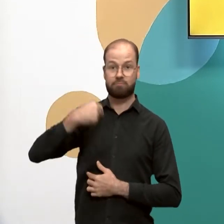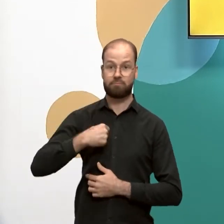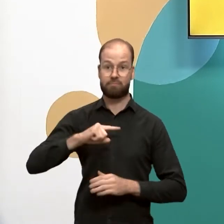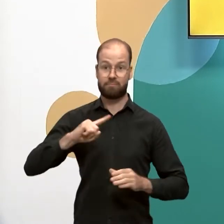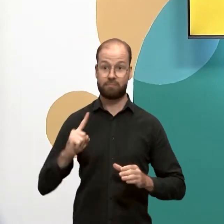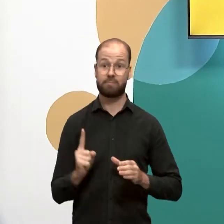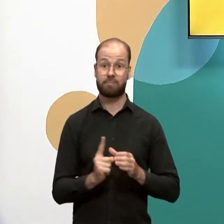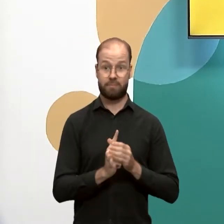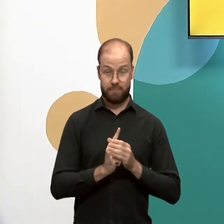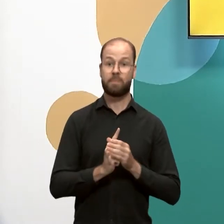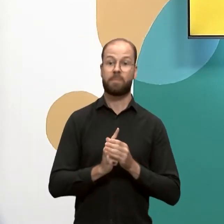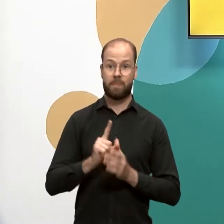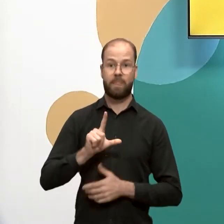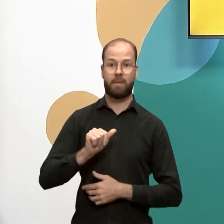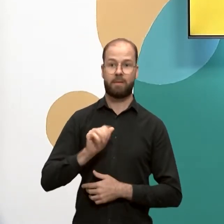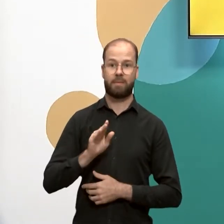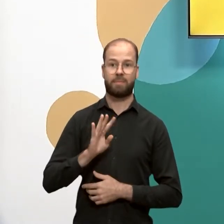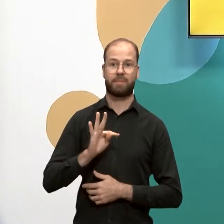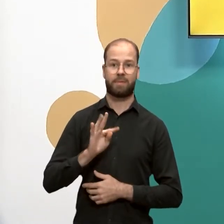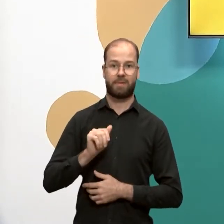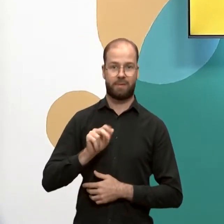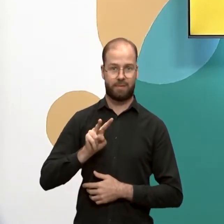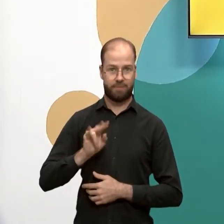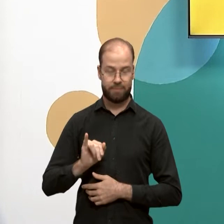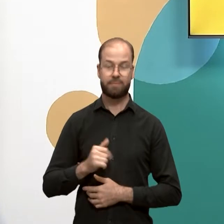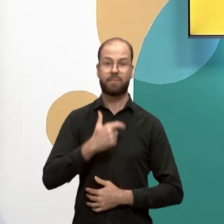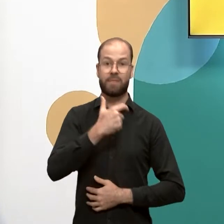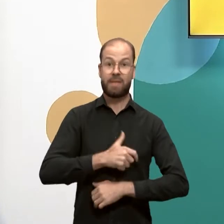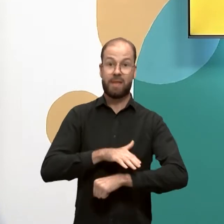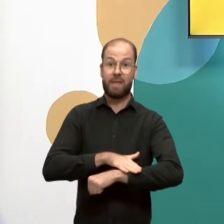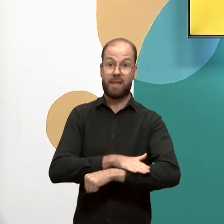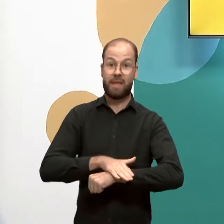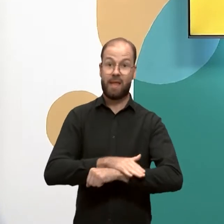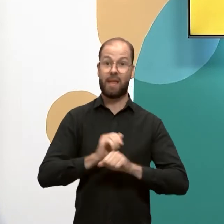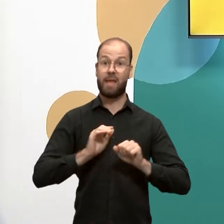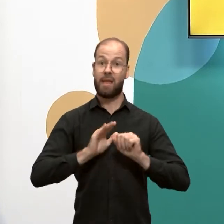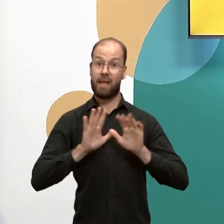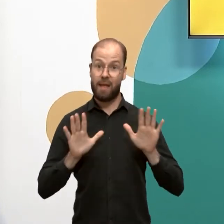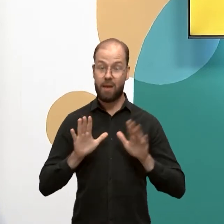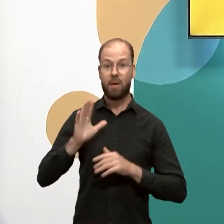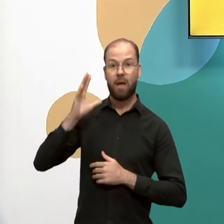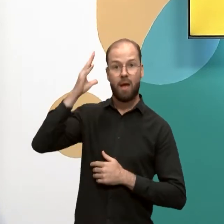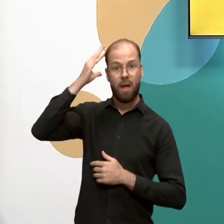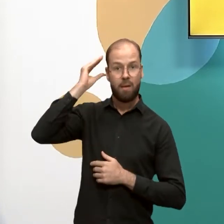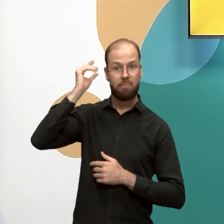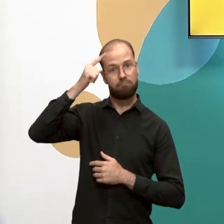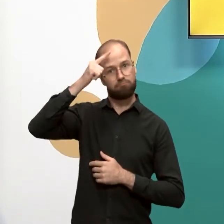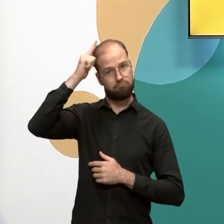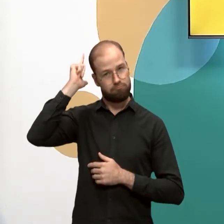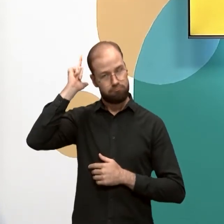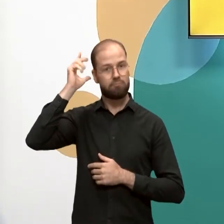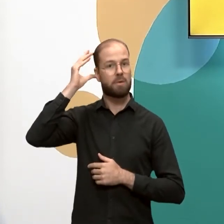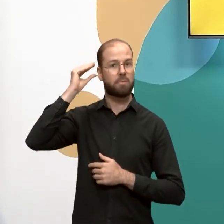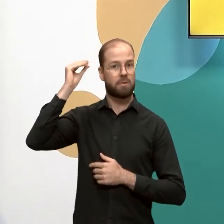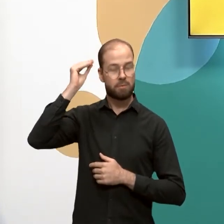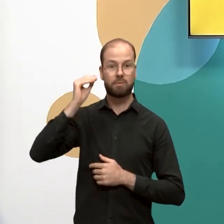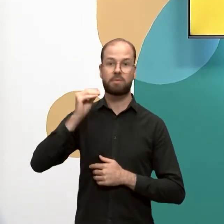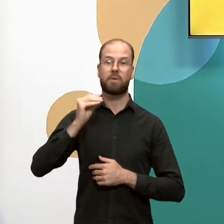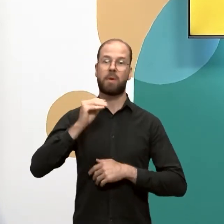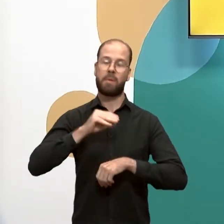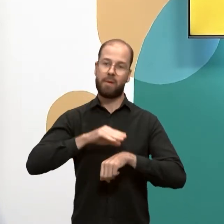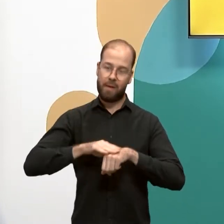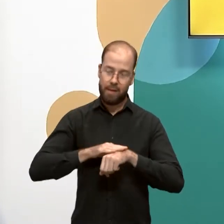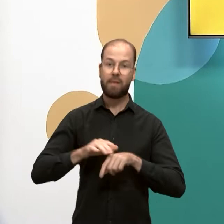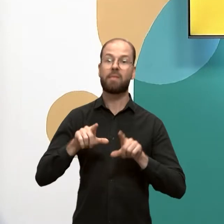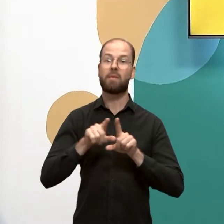do Labitave. Ele é um homem de pele clara, tem poucos cabelos castanhos, usa óculos e